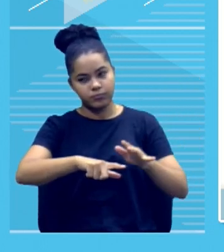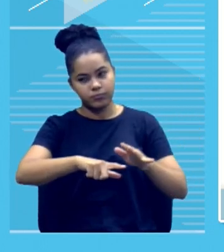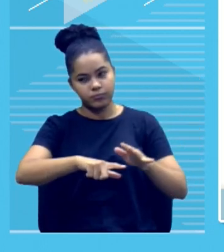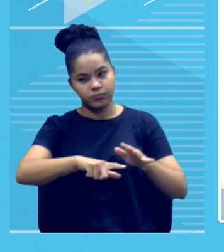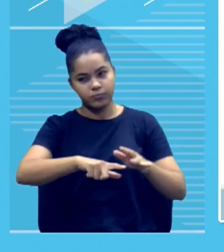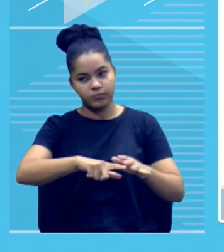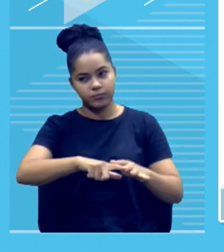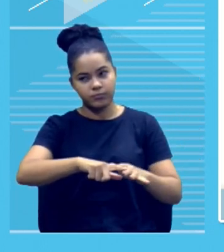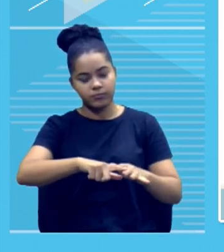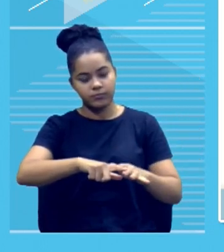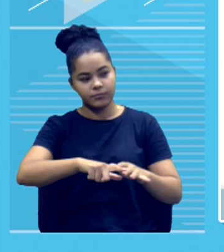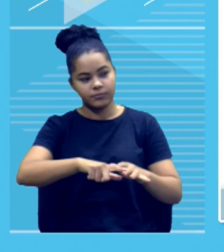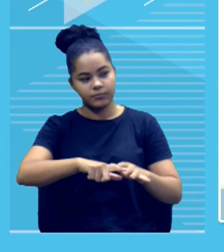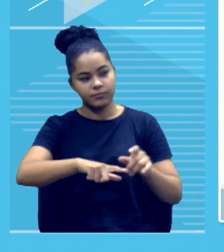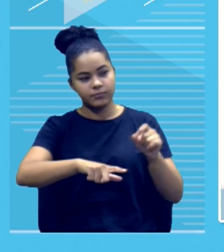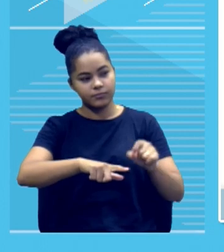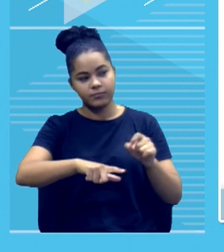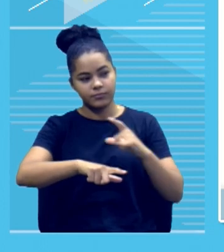acontece. Ó.